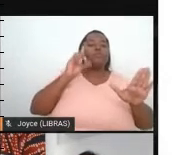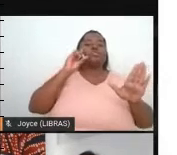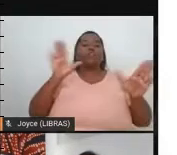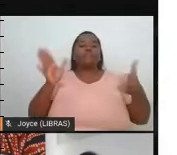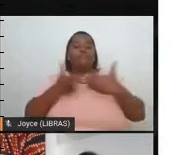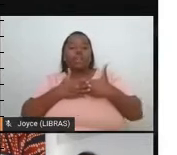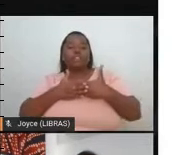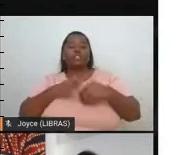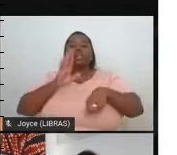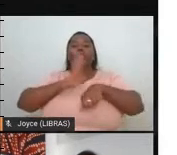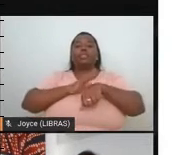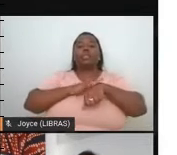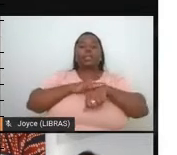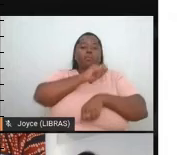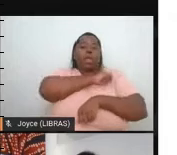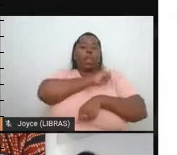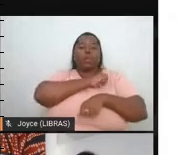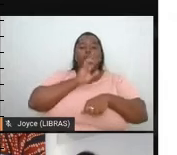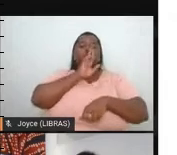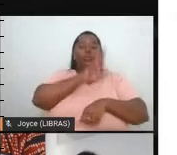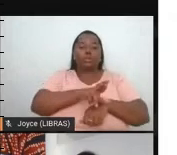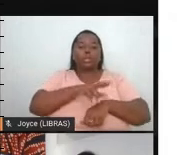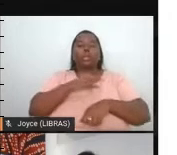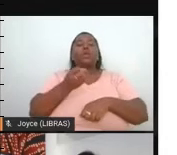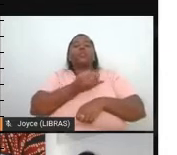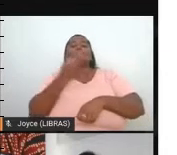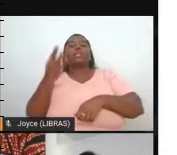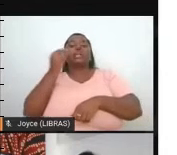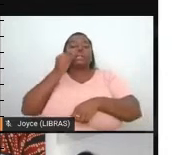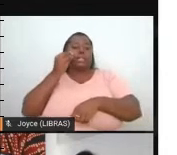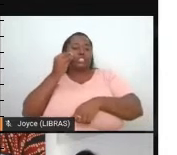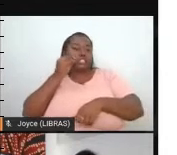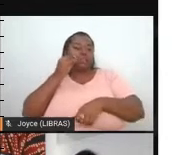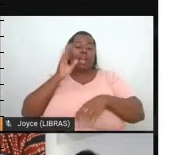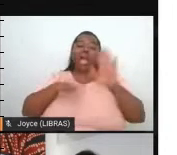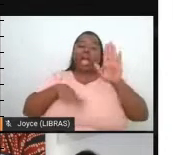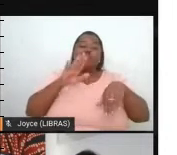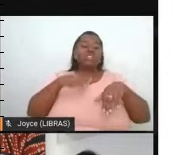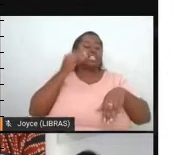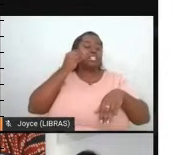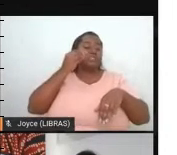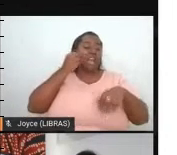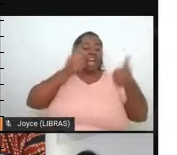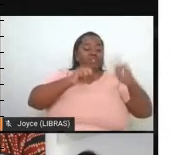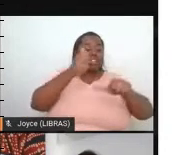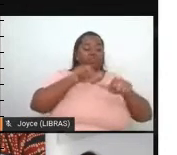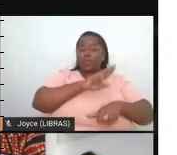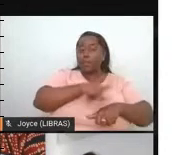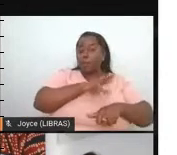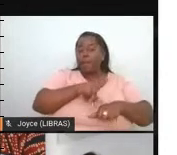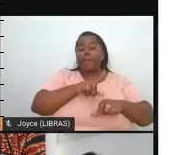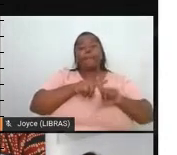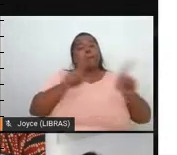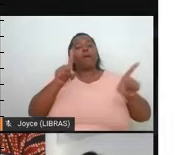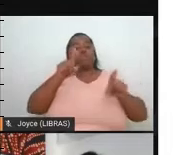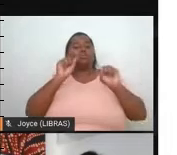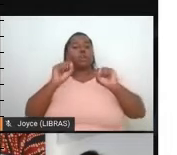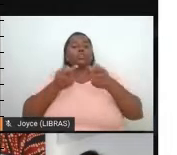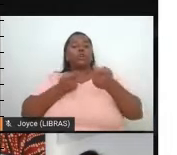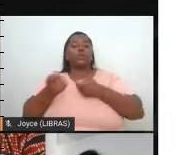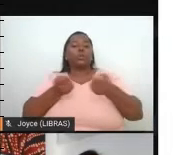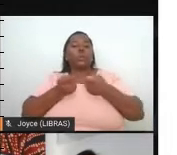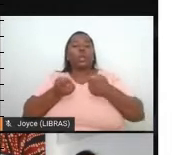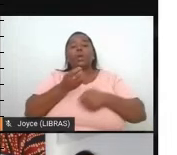para o aluno fazer, número de tentativas, então não necessariamente precisa ser uma atividade avaliativa, tá? Pode ser uma